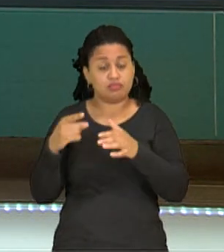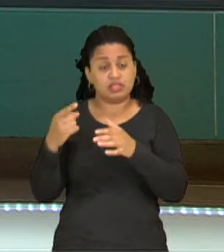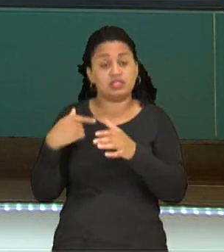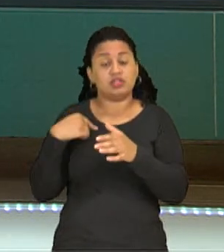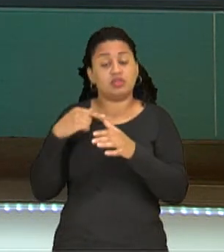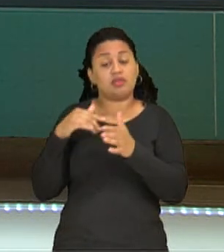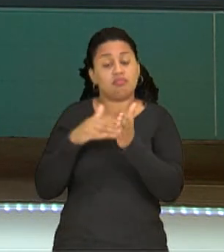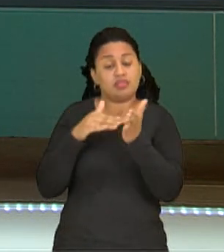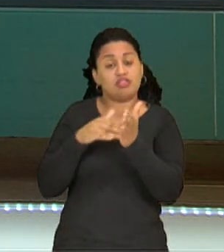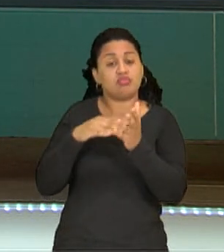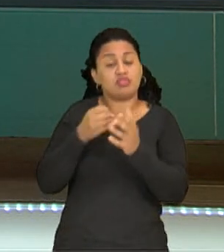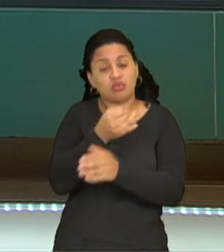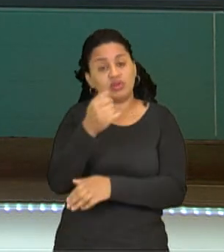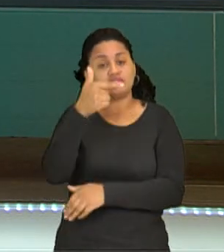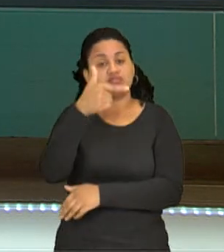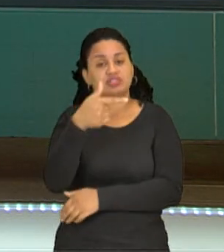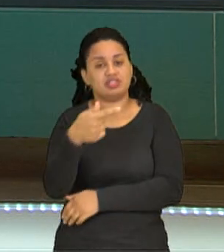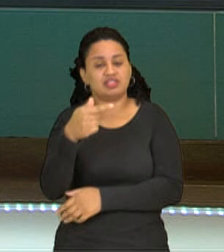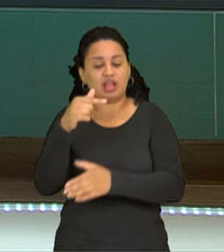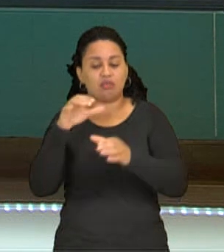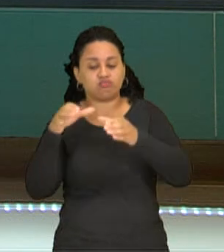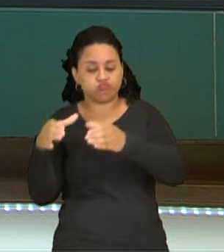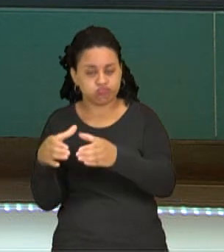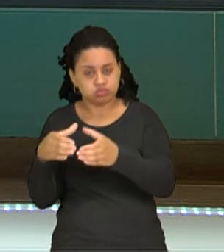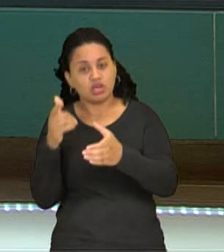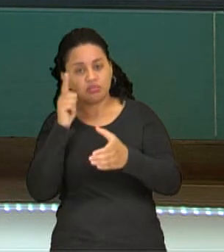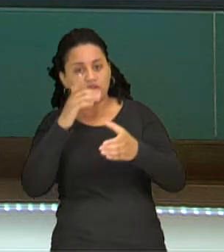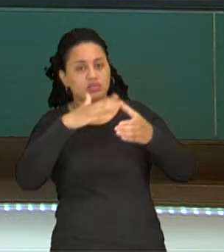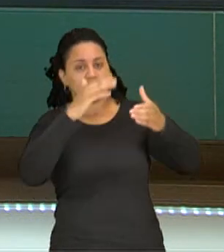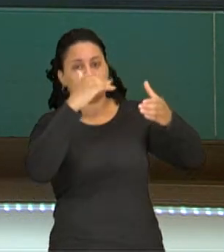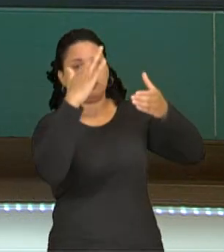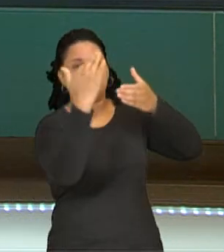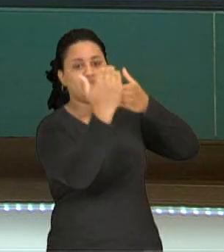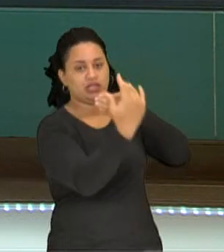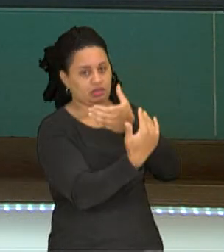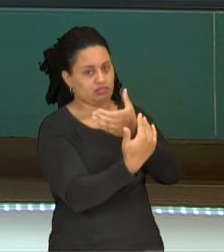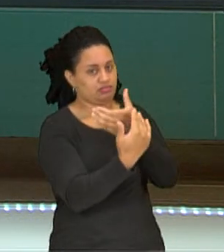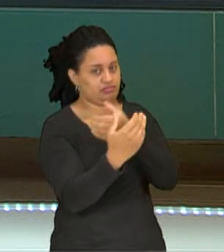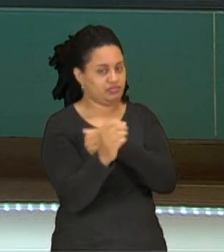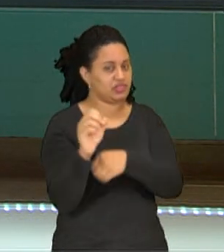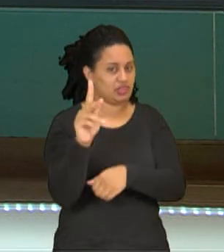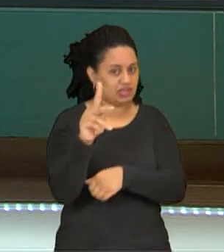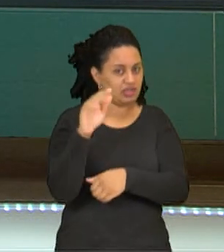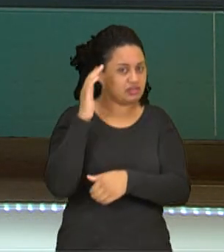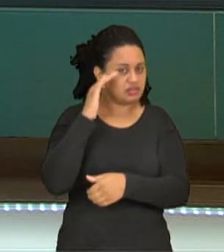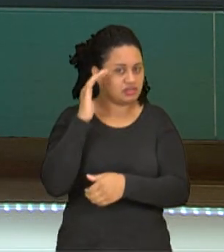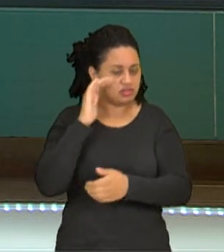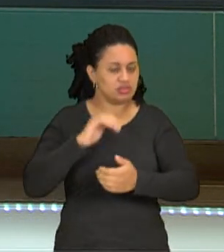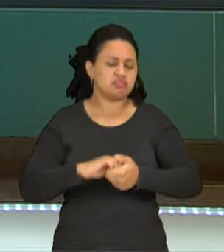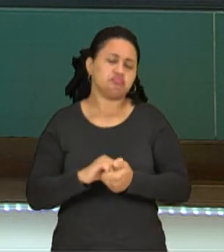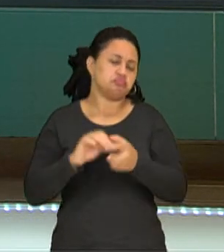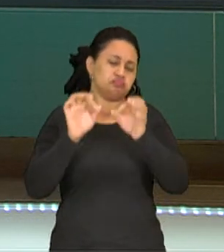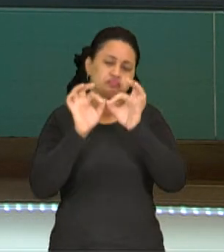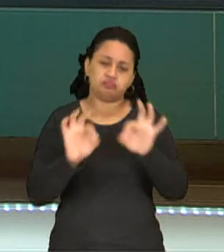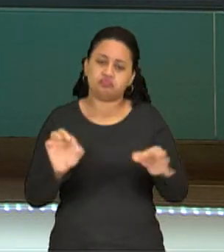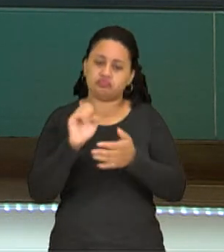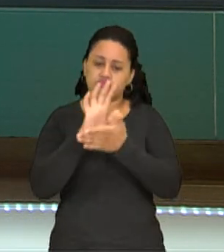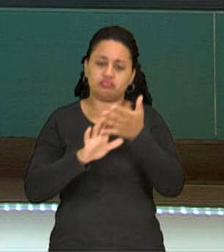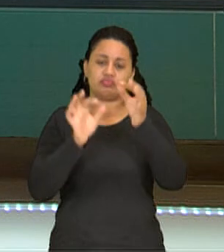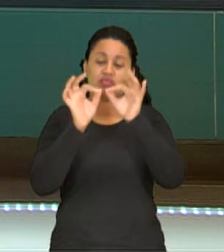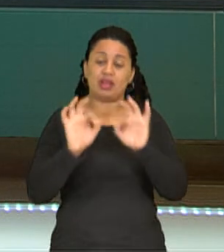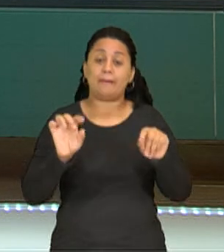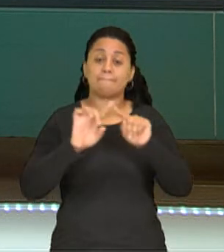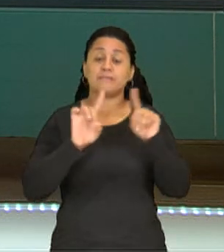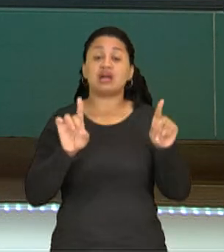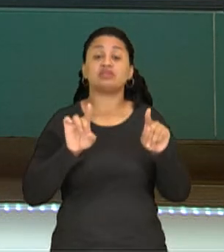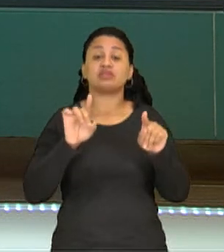vai ser 27 latas para pintar essa superfície lateral. Tranquilo, gente? Um problema bem simples, mas agora é